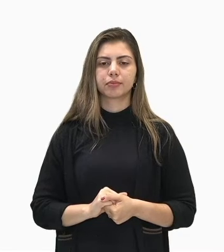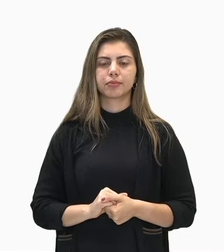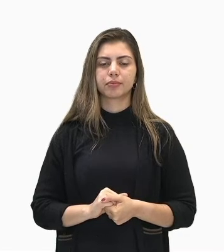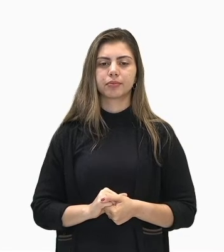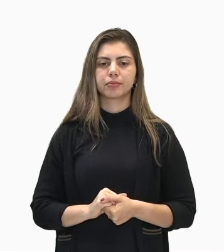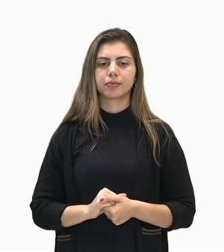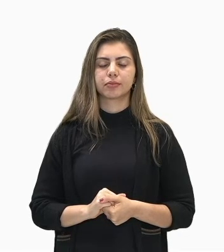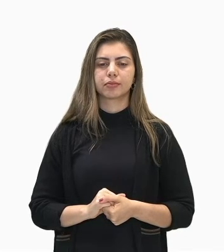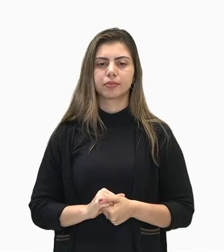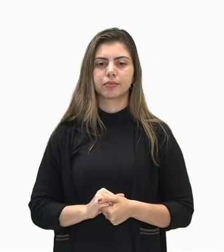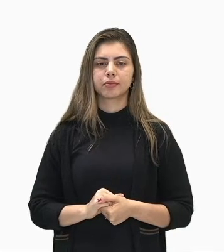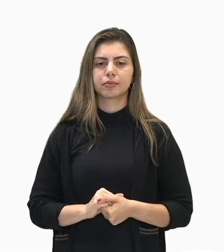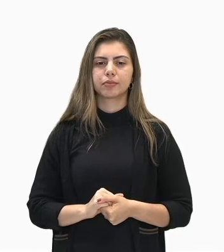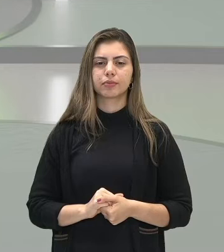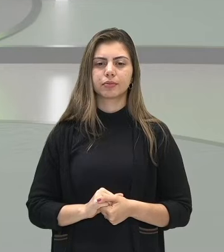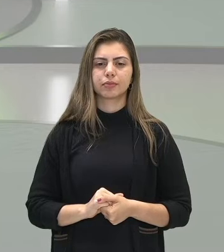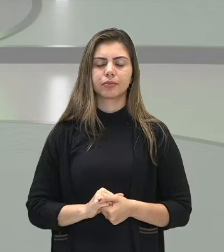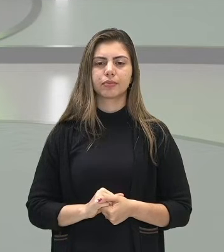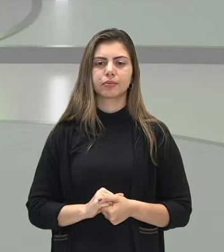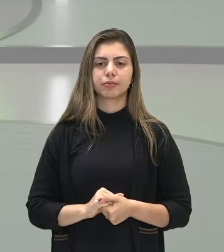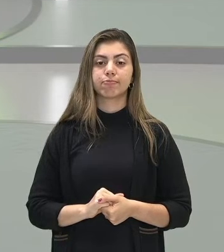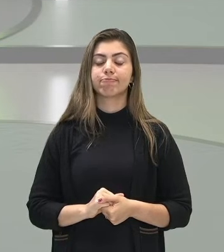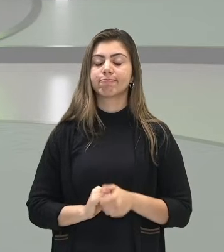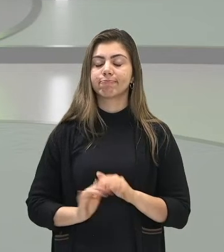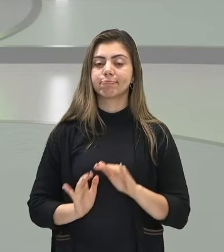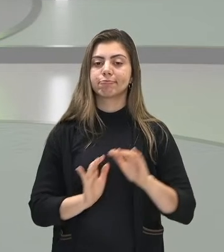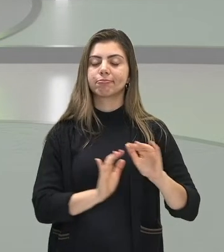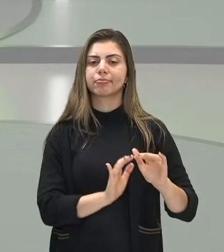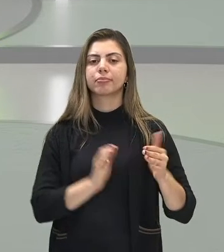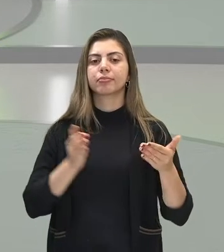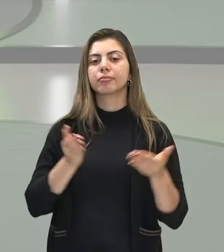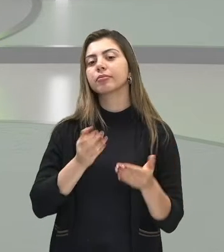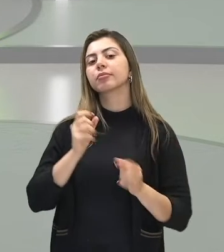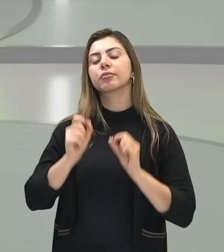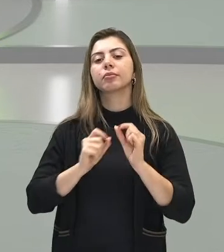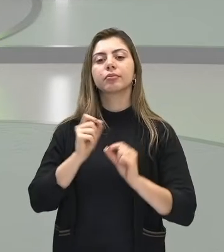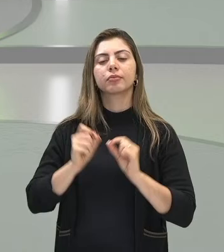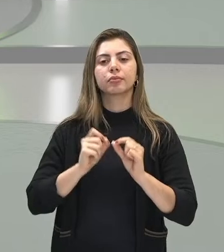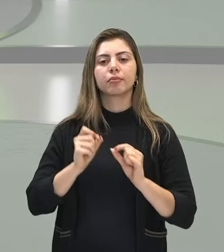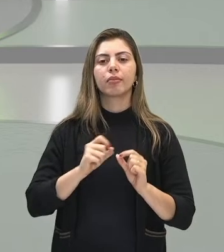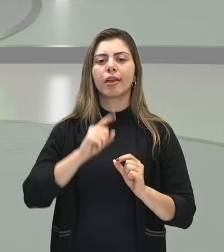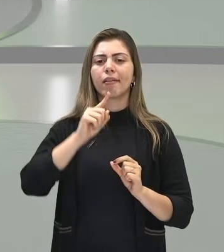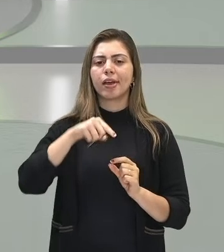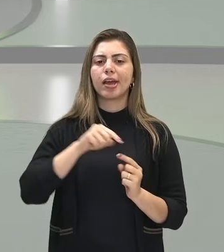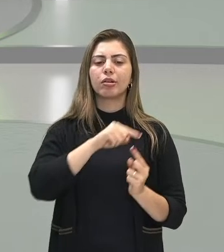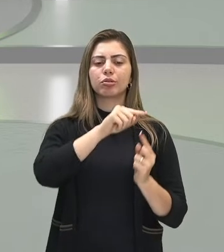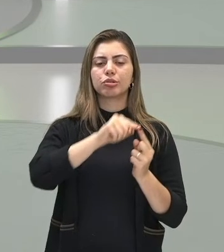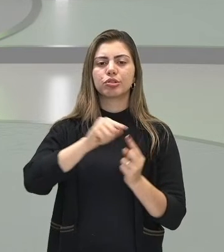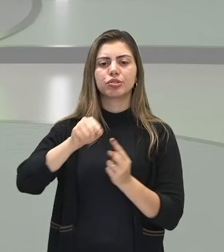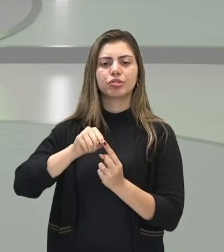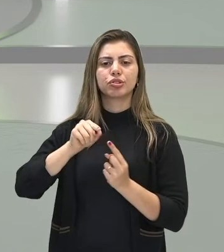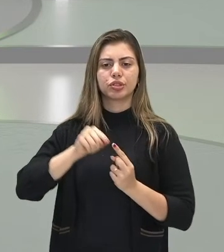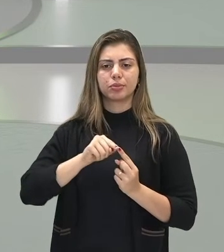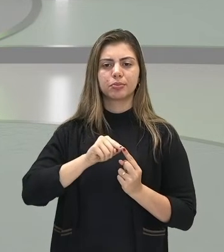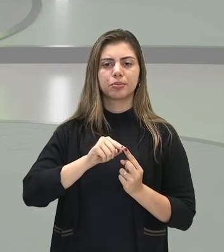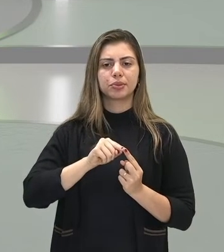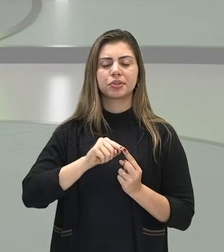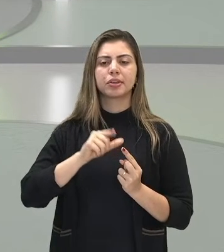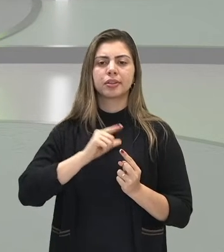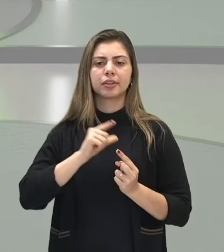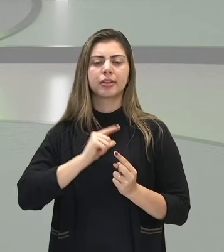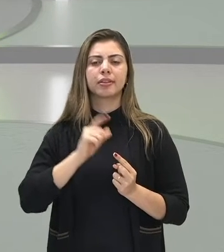Agora, nós vamos falar sobre as mudanças